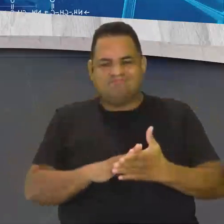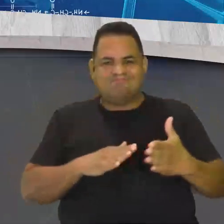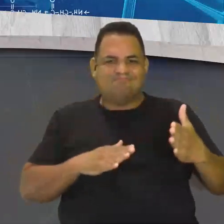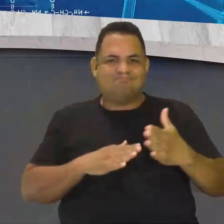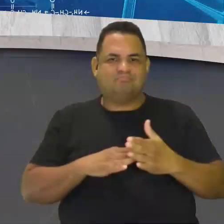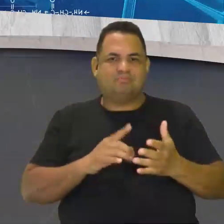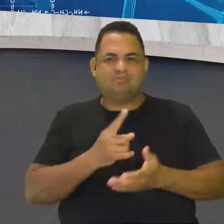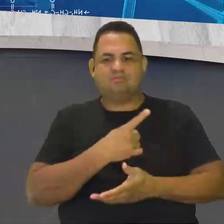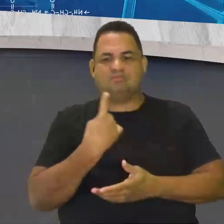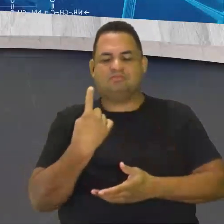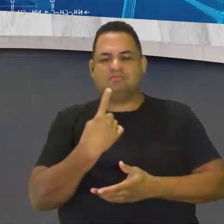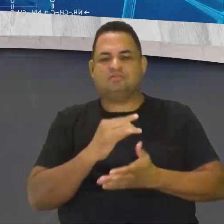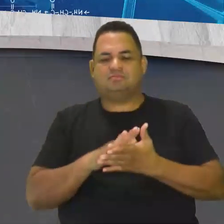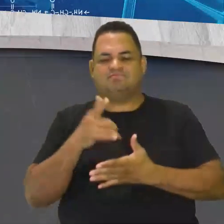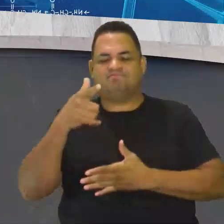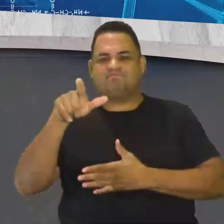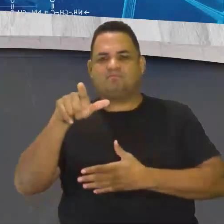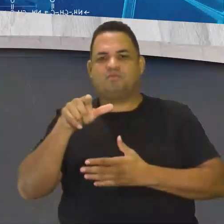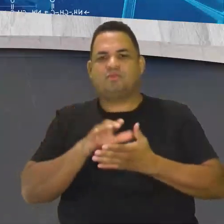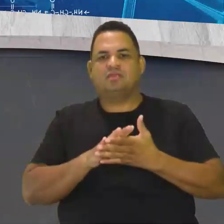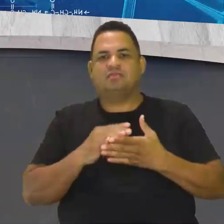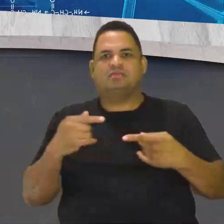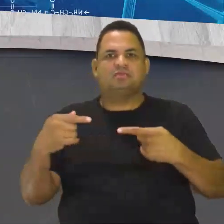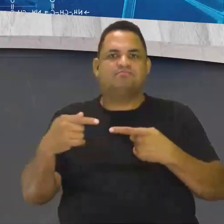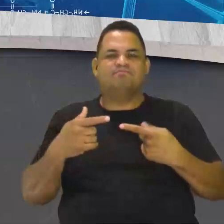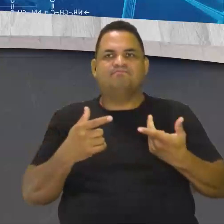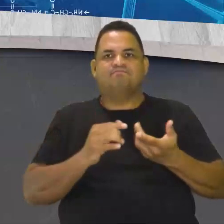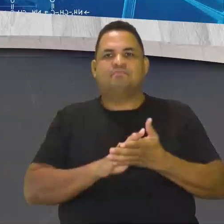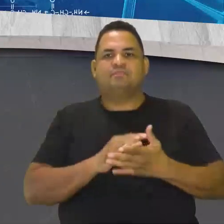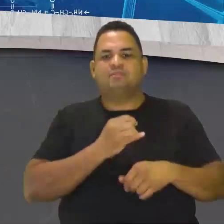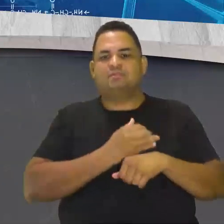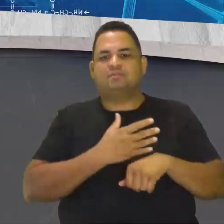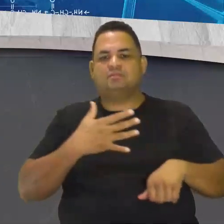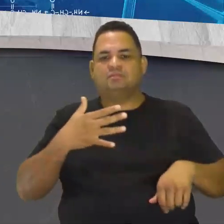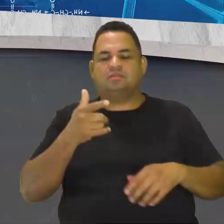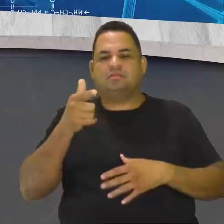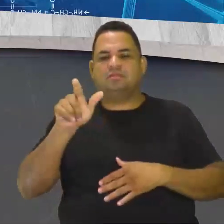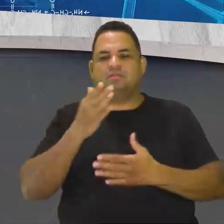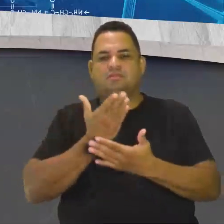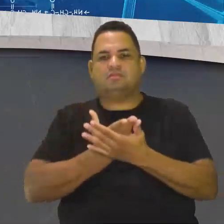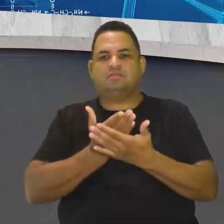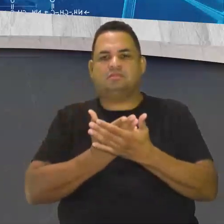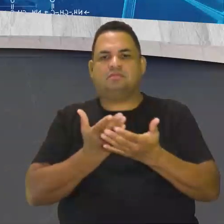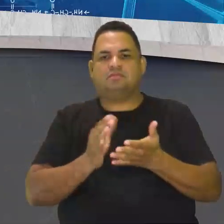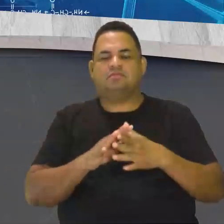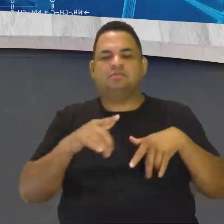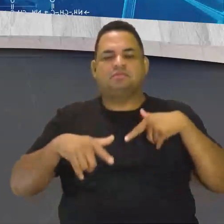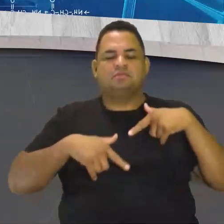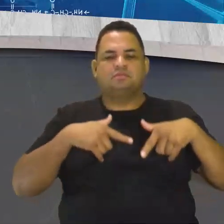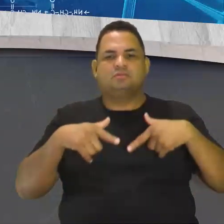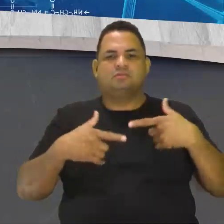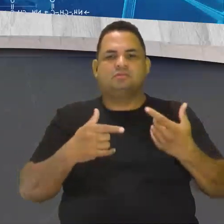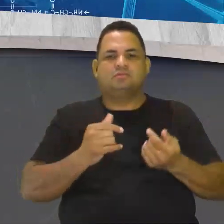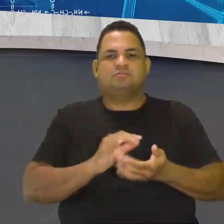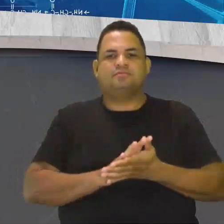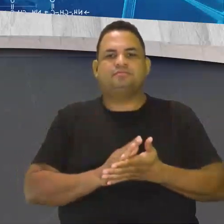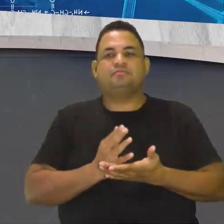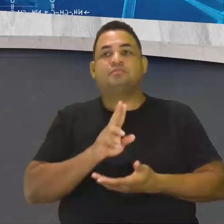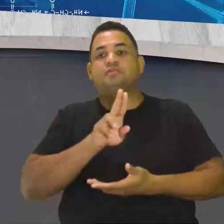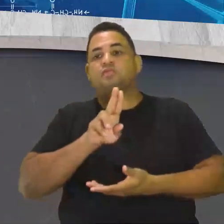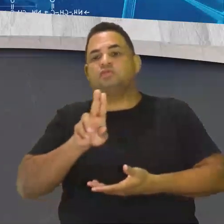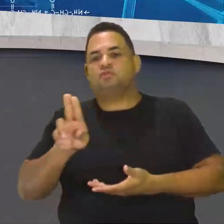máximo do que a gente conseguir em relação aos ácidos. Na outra aula, aí a gente vai trabalhar bastante a questão